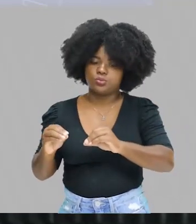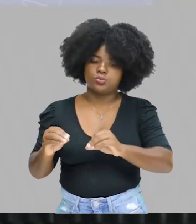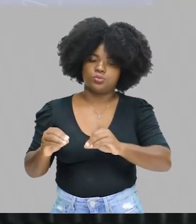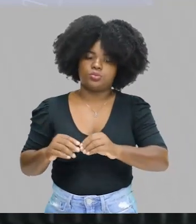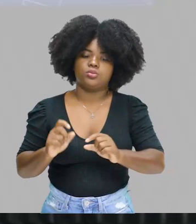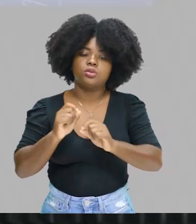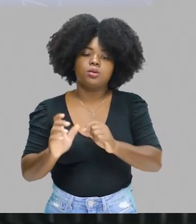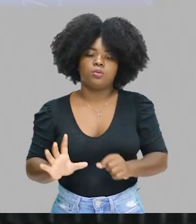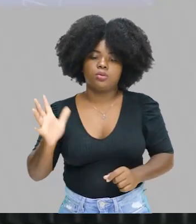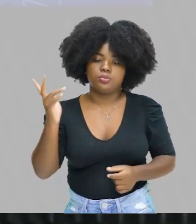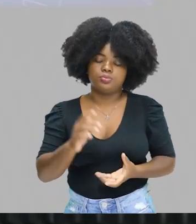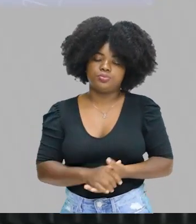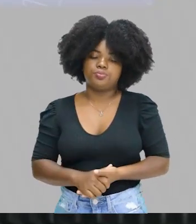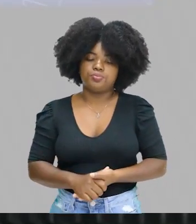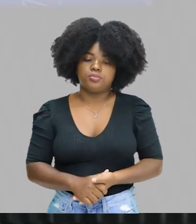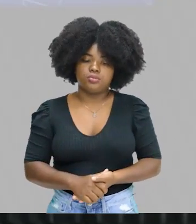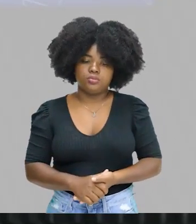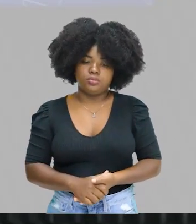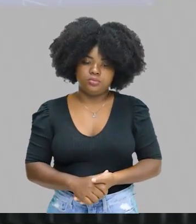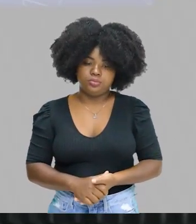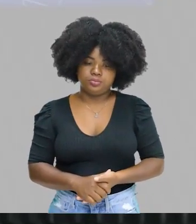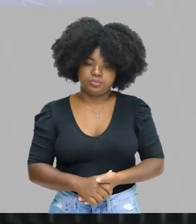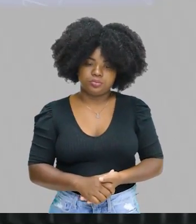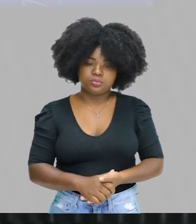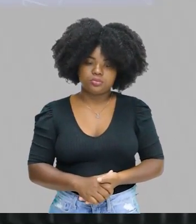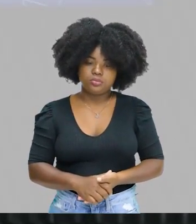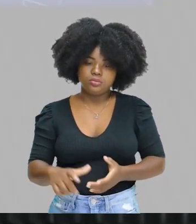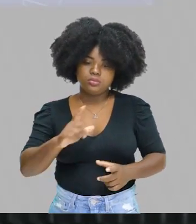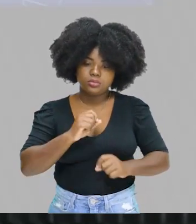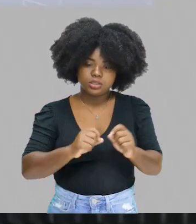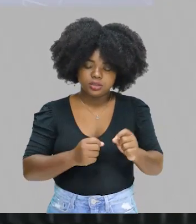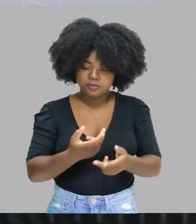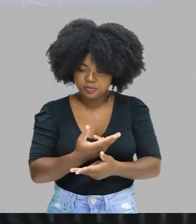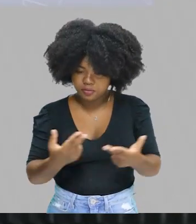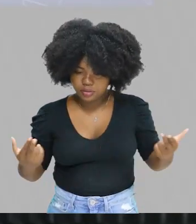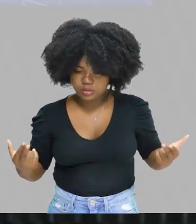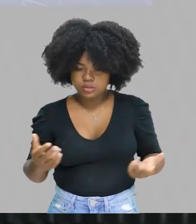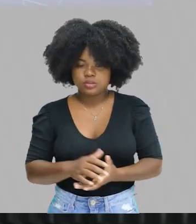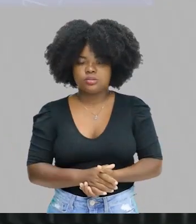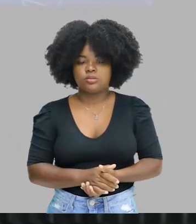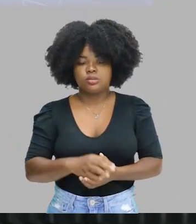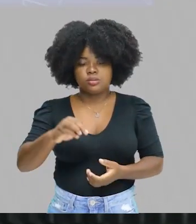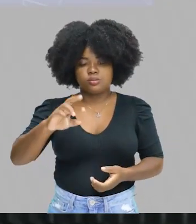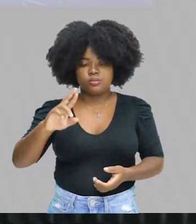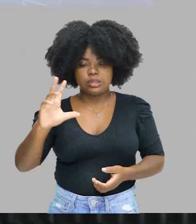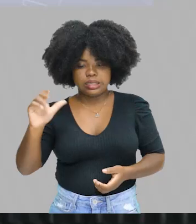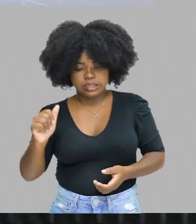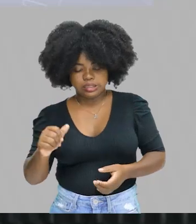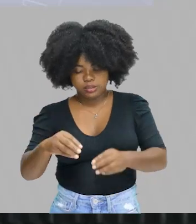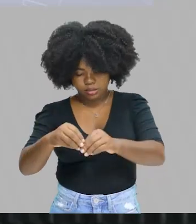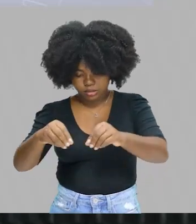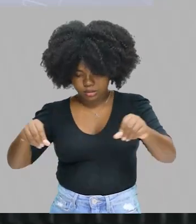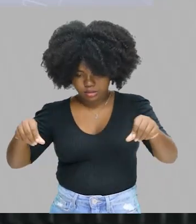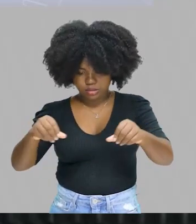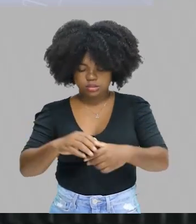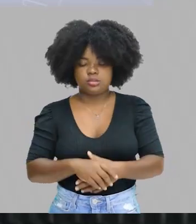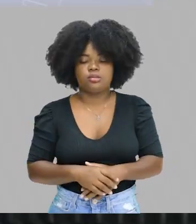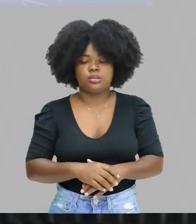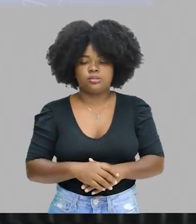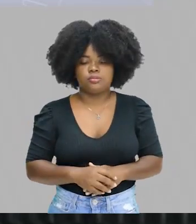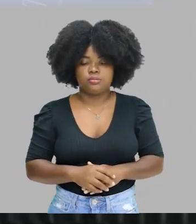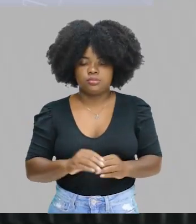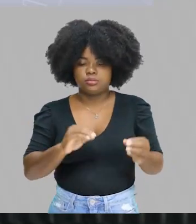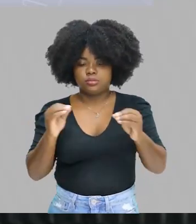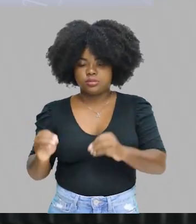que vai acontecer? A peça vai deixar a marca na areia. Depois você retira o molde, o formato da areia vai ser preenchido com